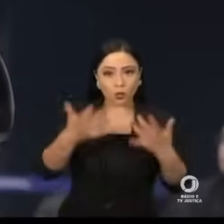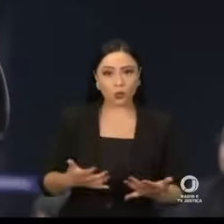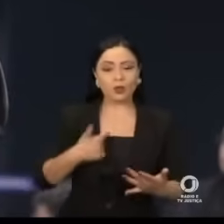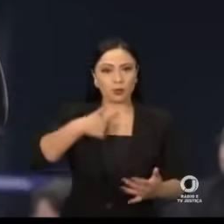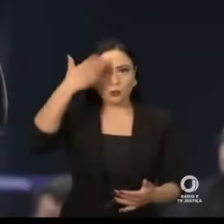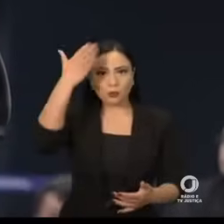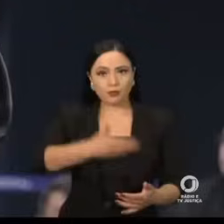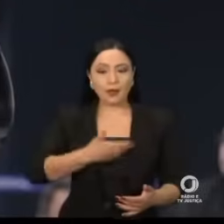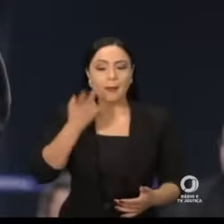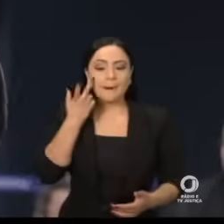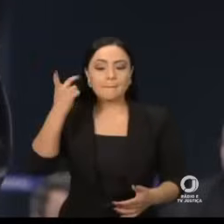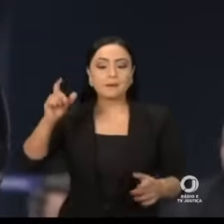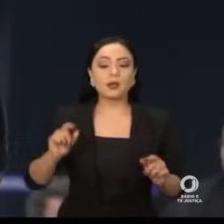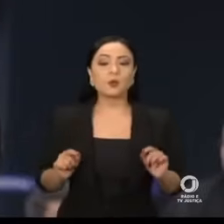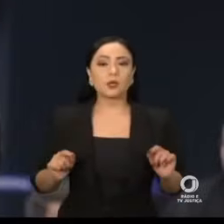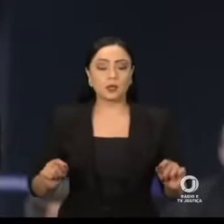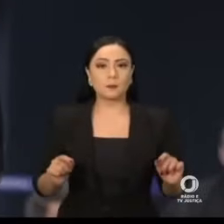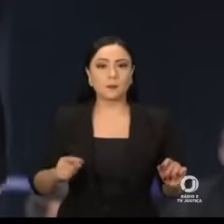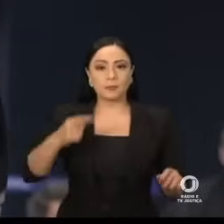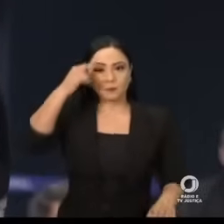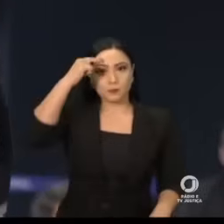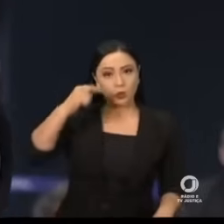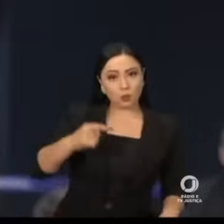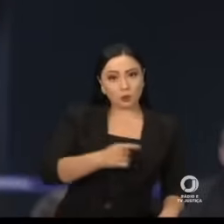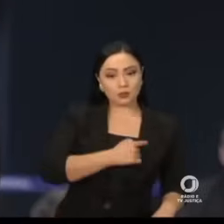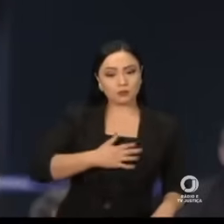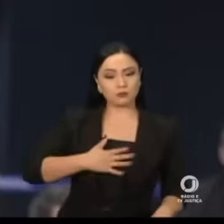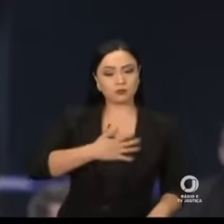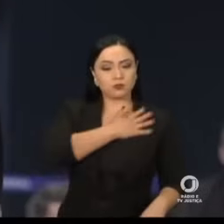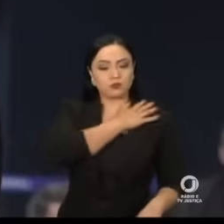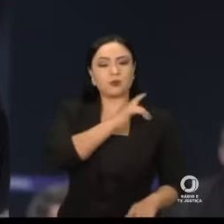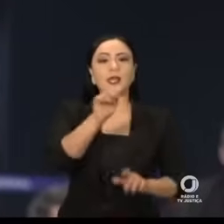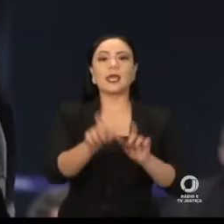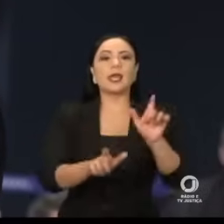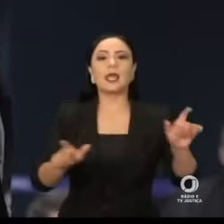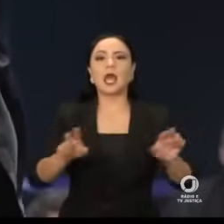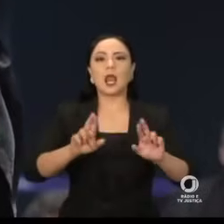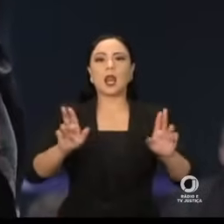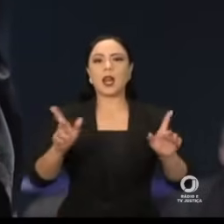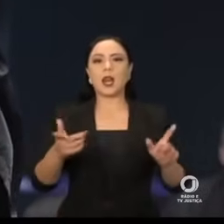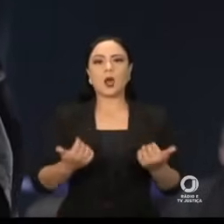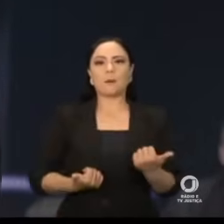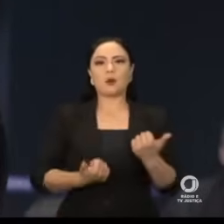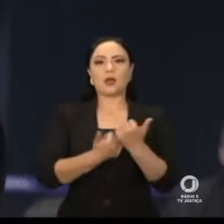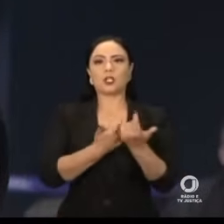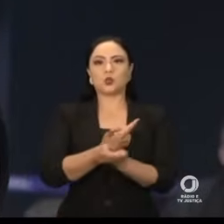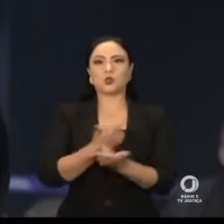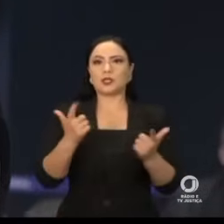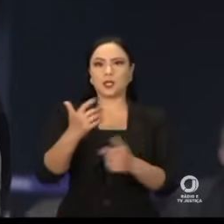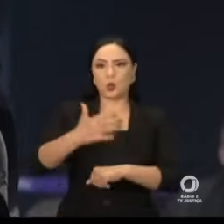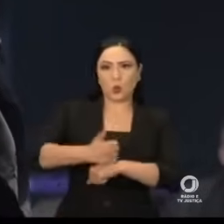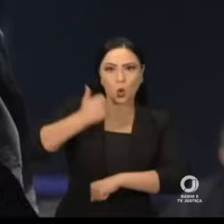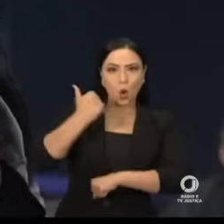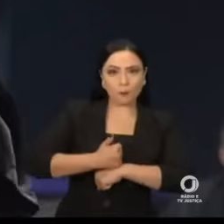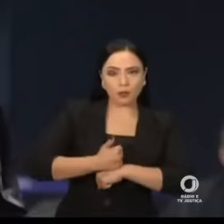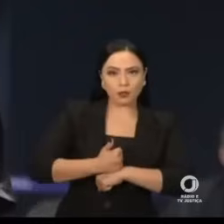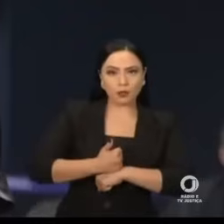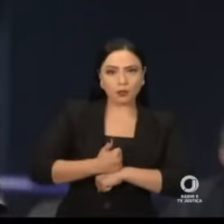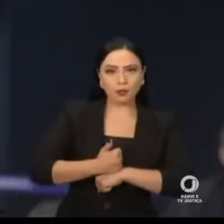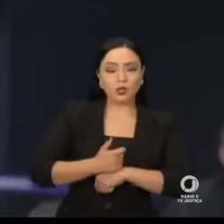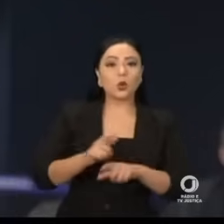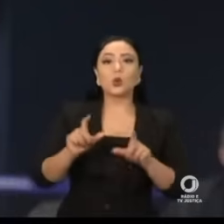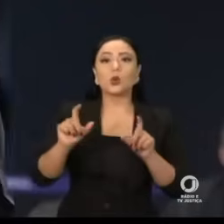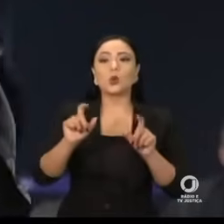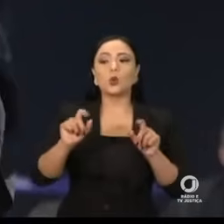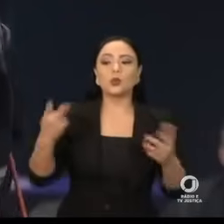para os comandantes do Exército, e eles não apoiaram, e aí, portanto, não teria tido o golpe, o que estava acontecendo